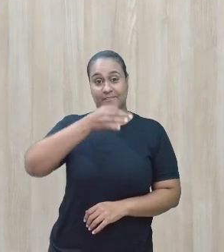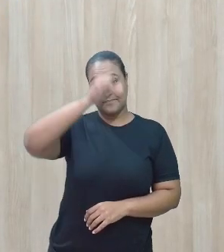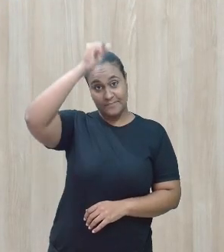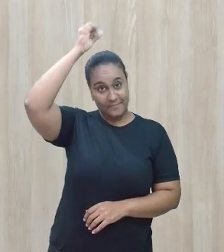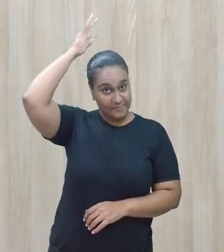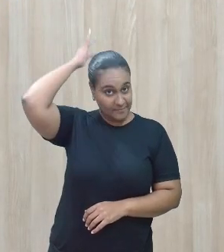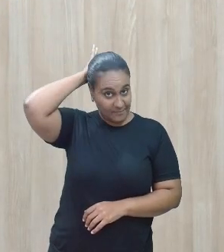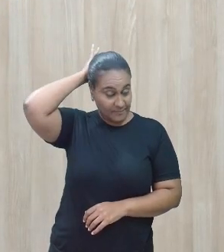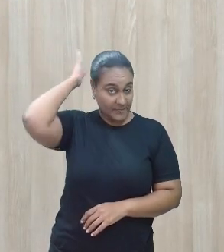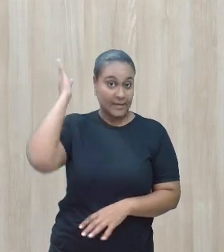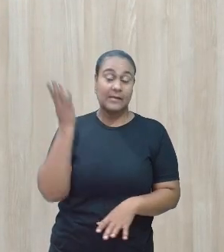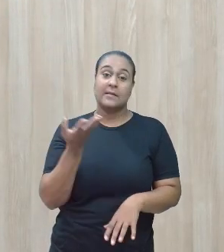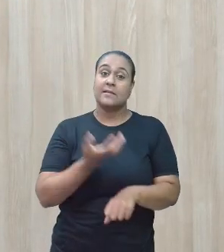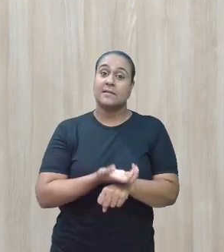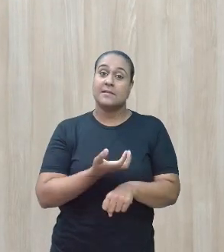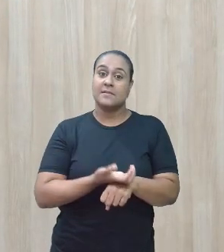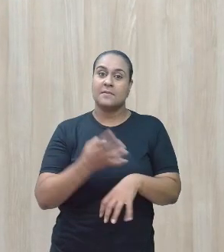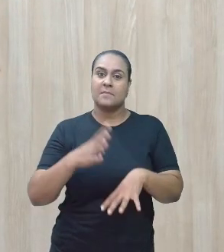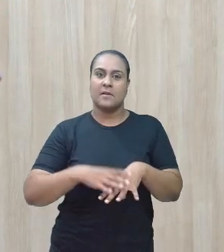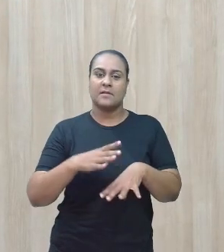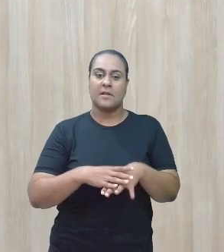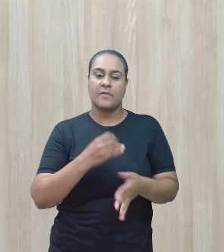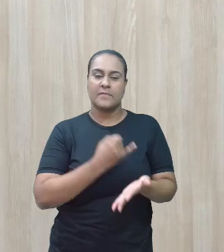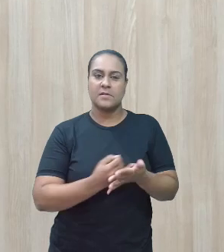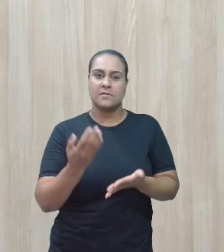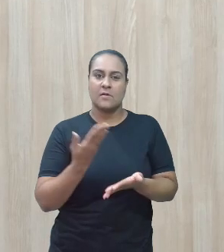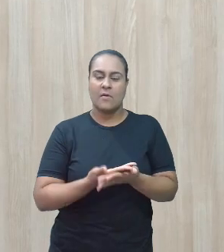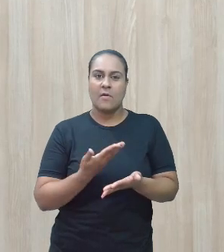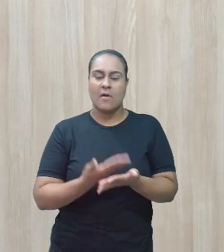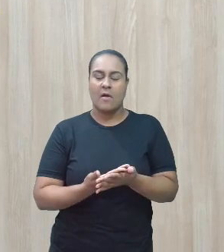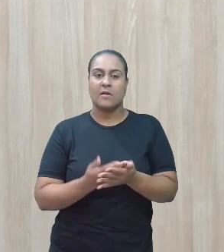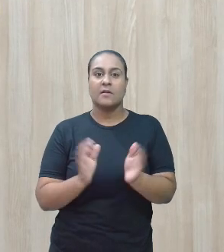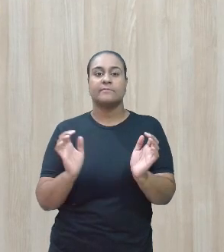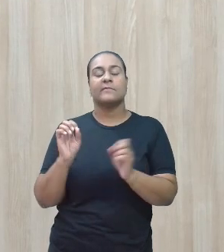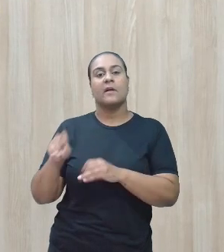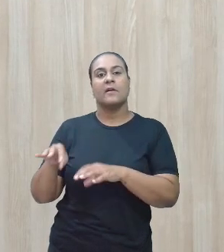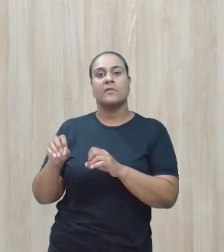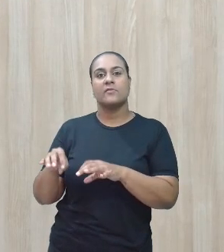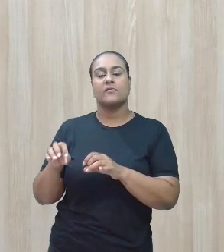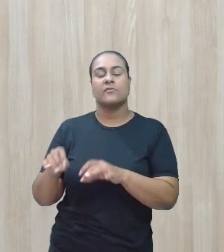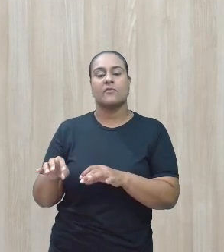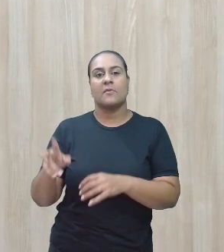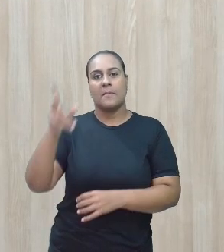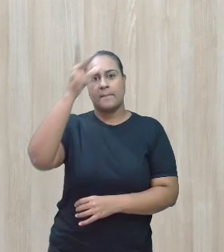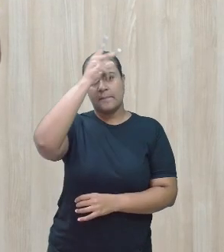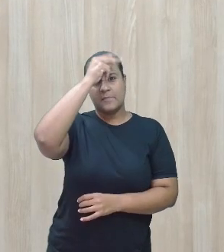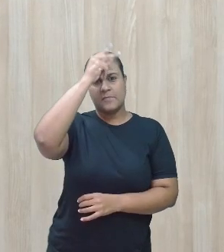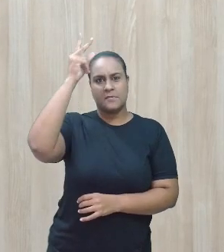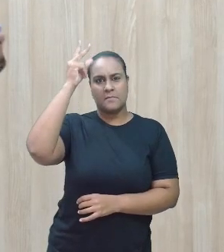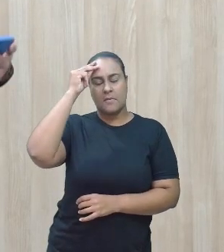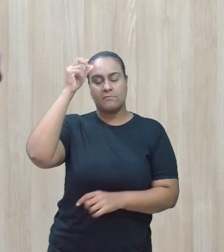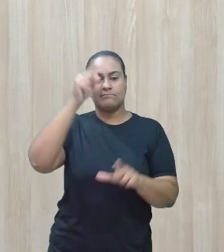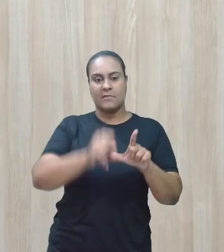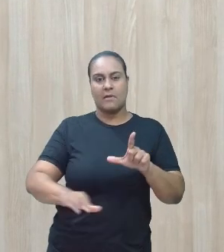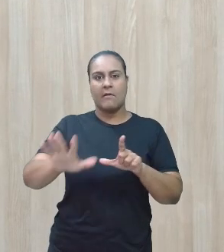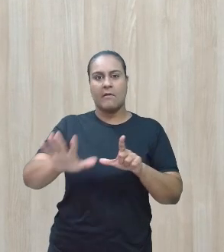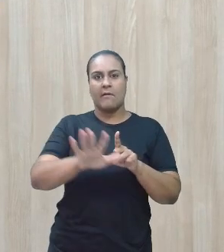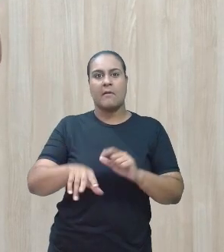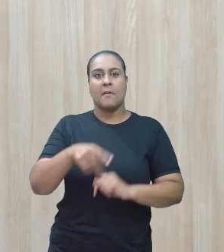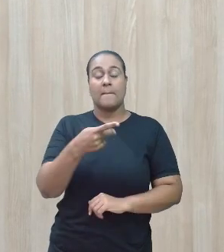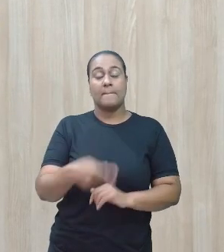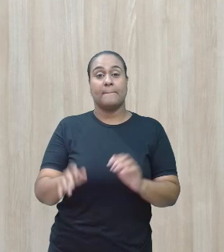de Matemática e estamos iniciando mais uma aula da Escola Municipal para Aulas Digitais do Recife, né? Então, antes da